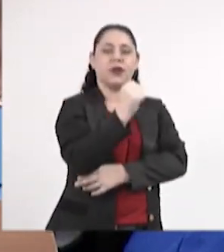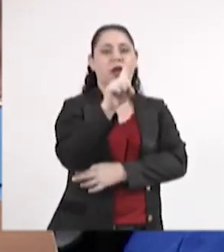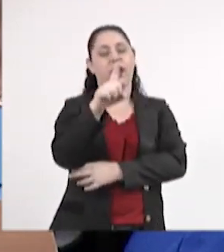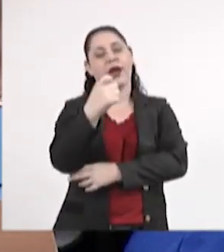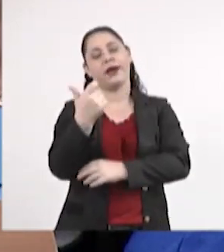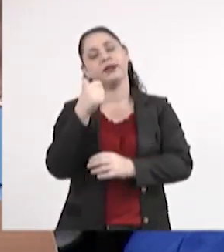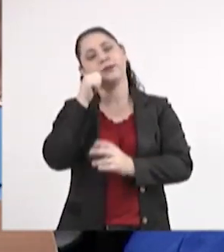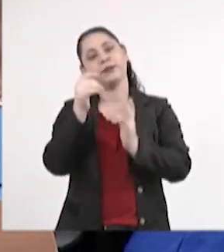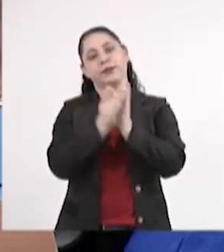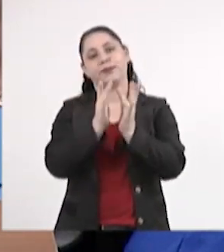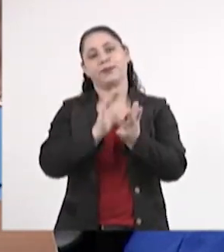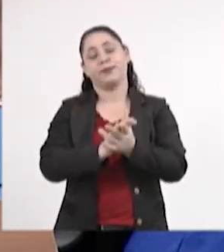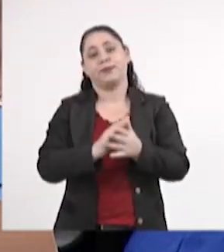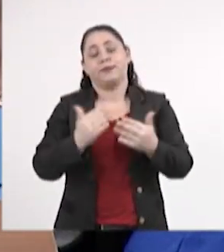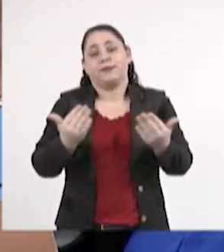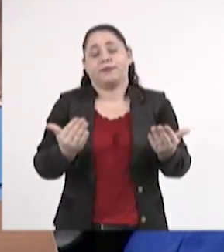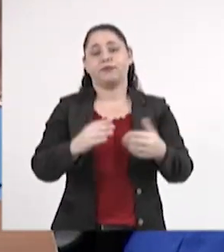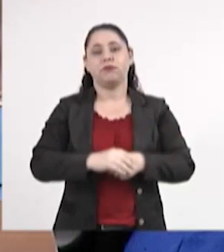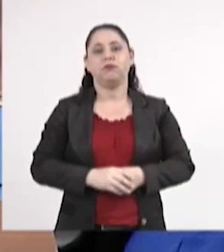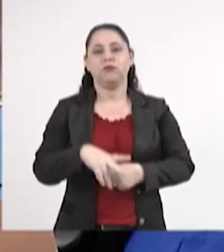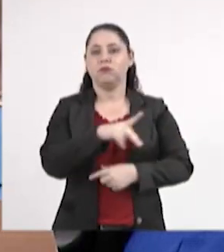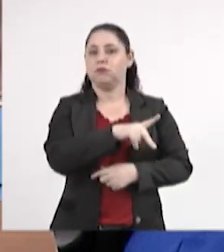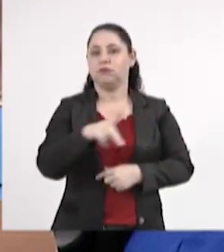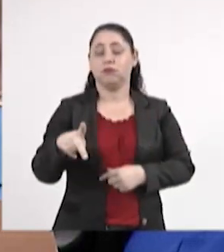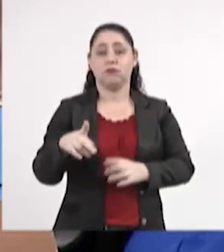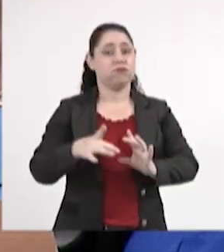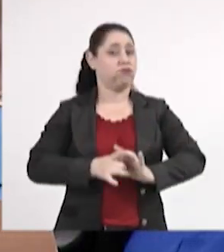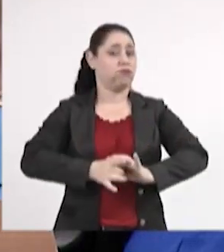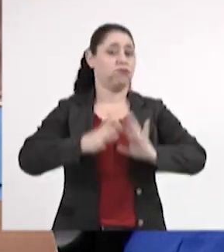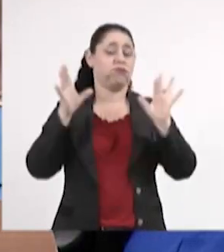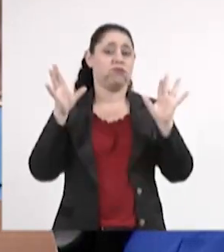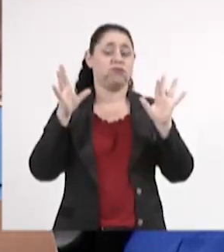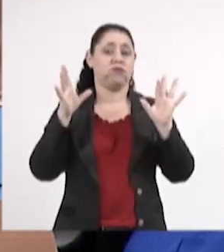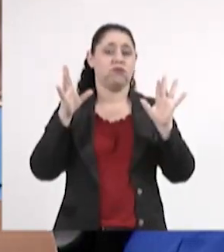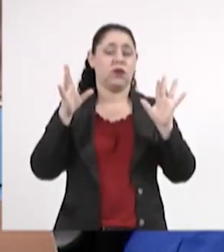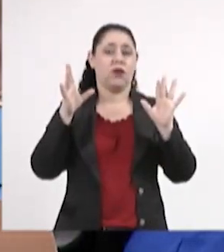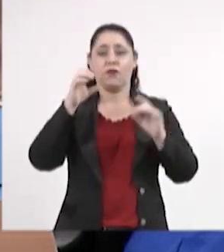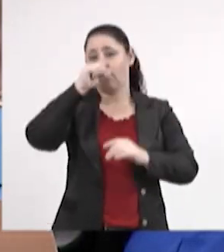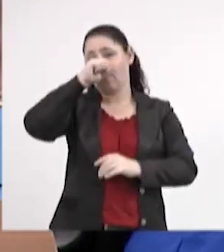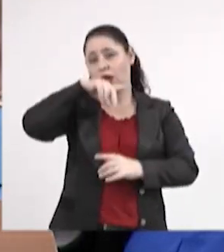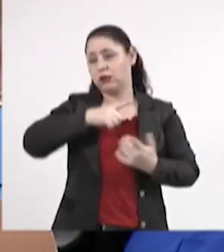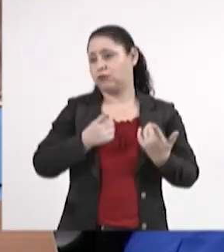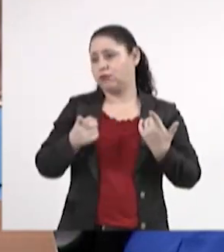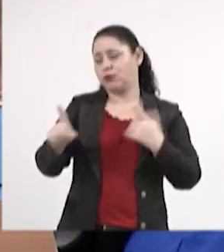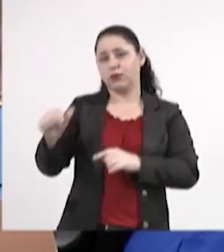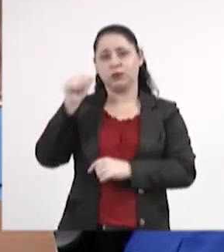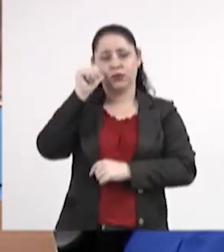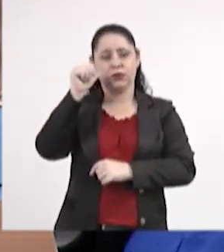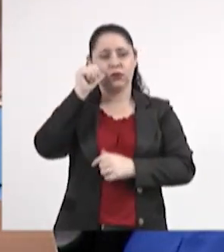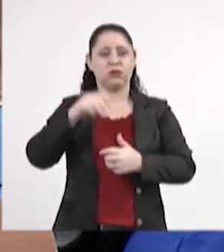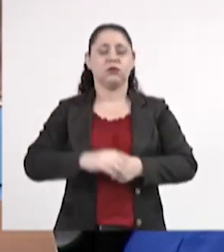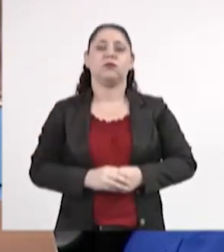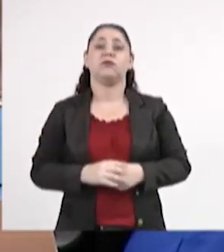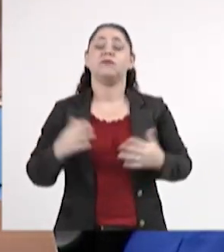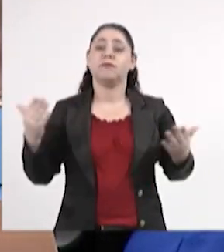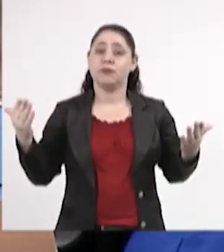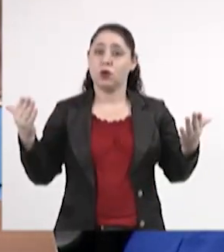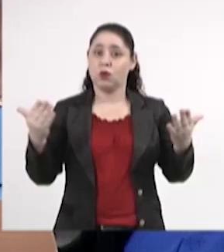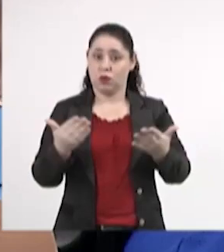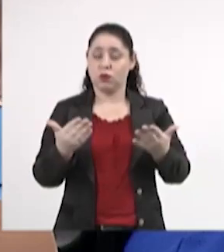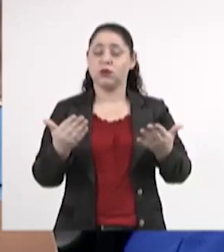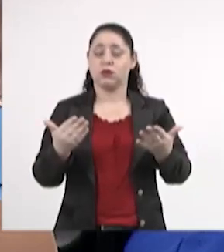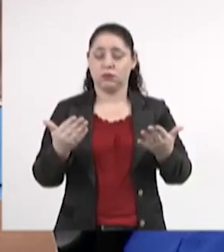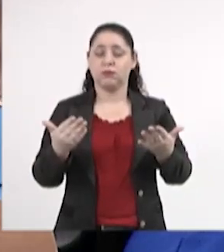suas ex-companheiras, que um presidente que autorizava a violência contra as mulheres. E hoje